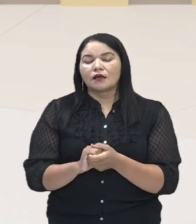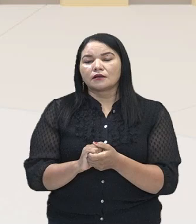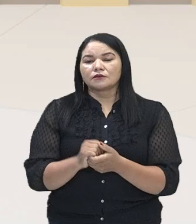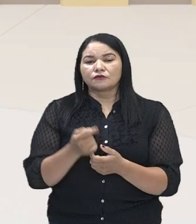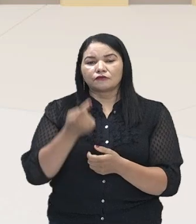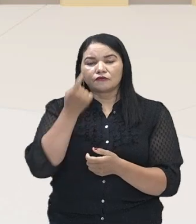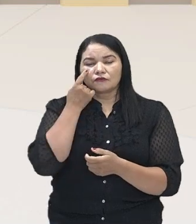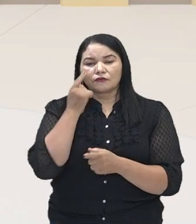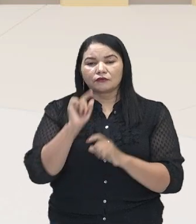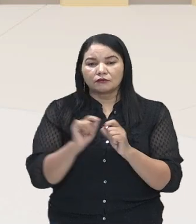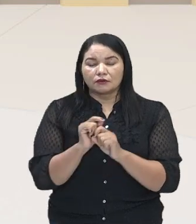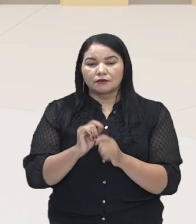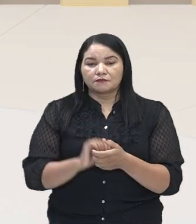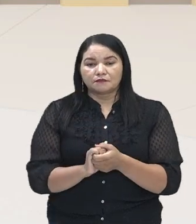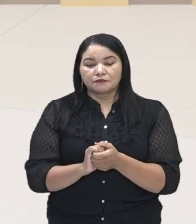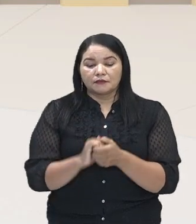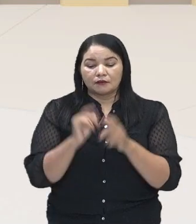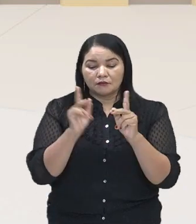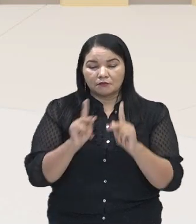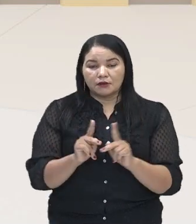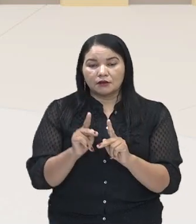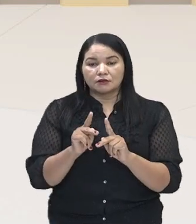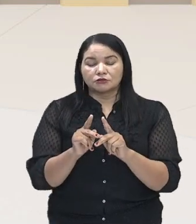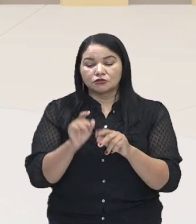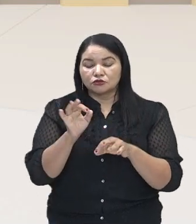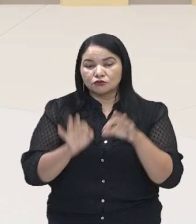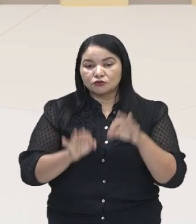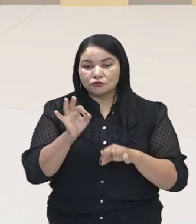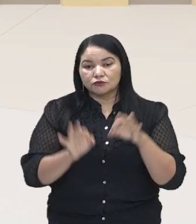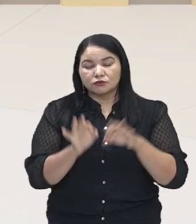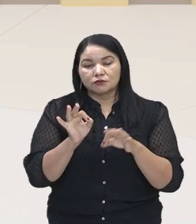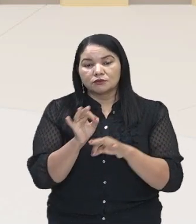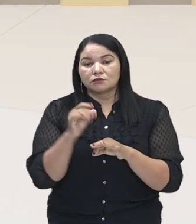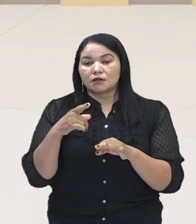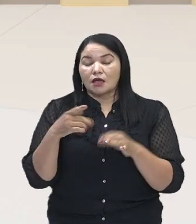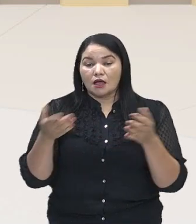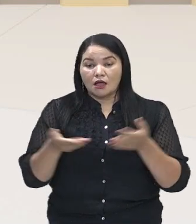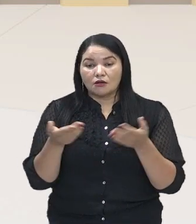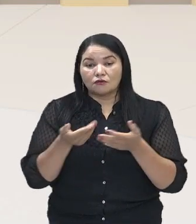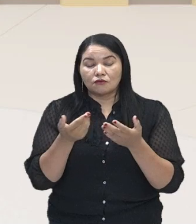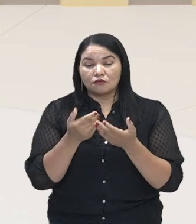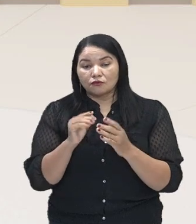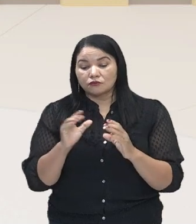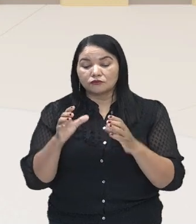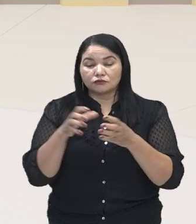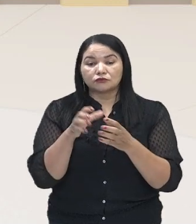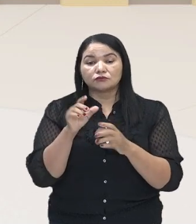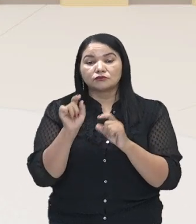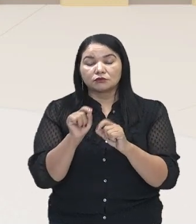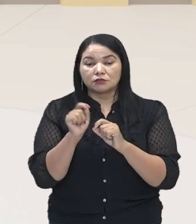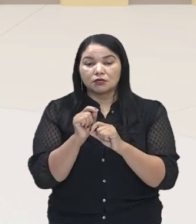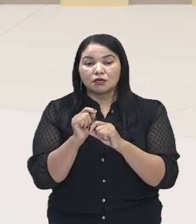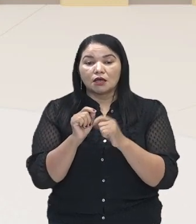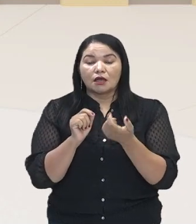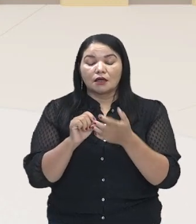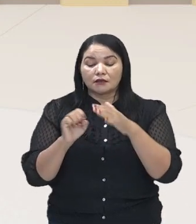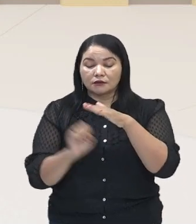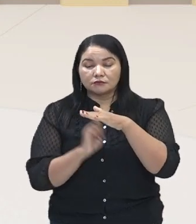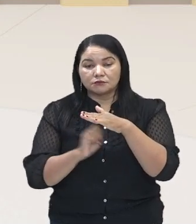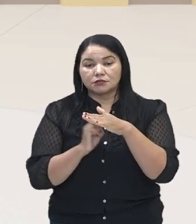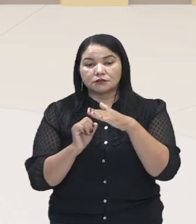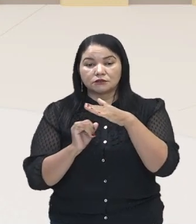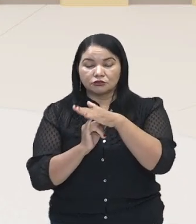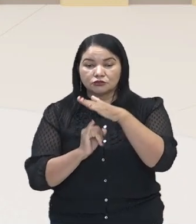ver paz, justiça. Aqui nós estamos englobando empresas, instituições públicas